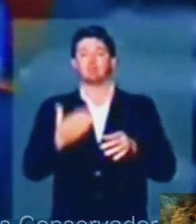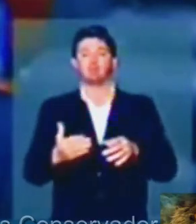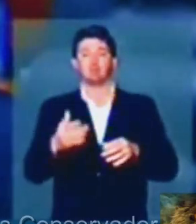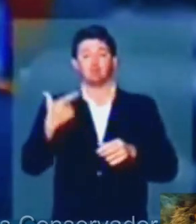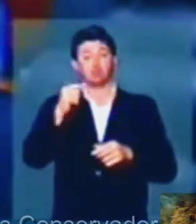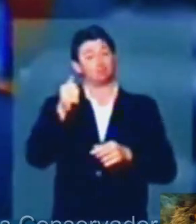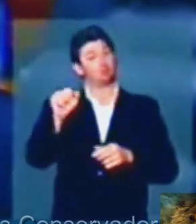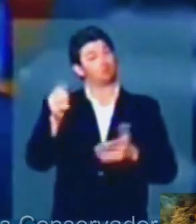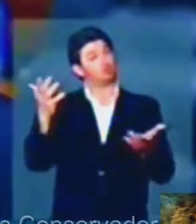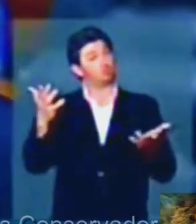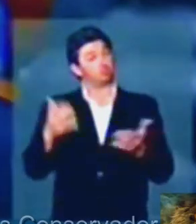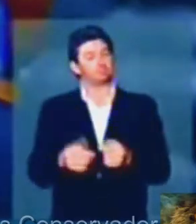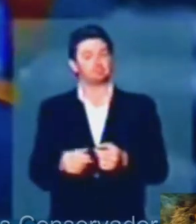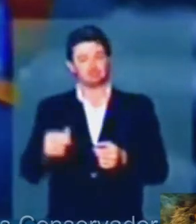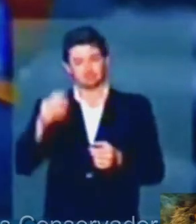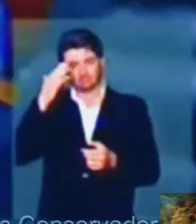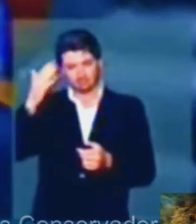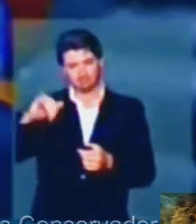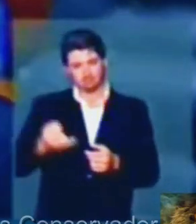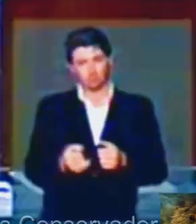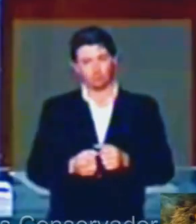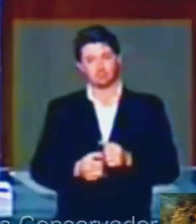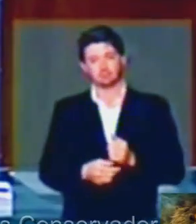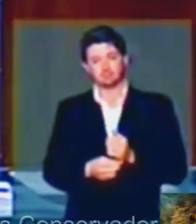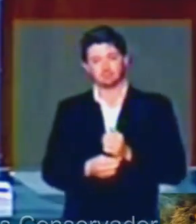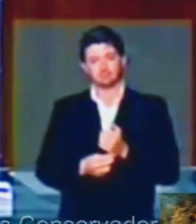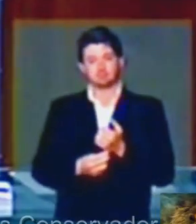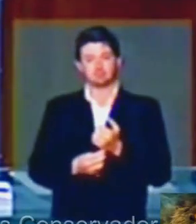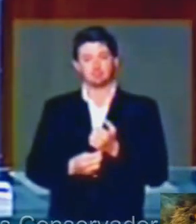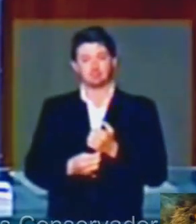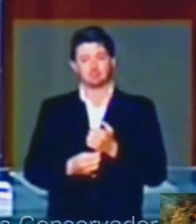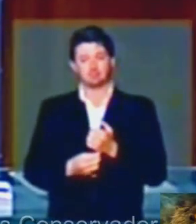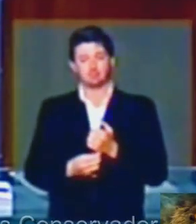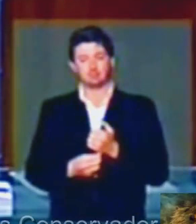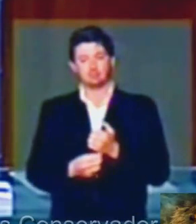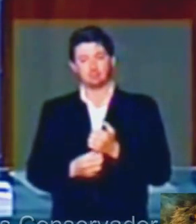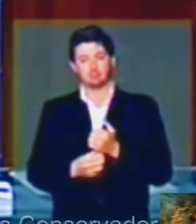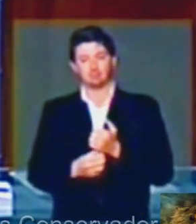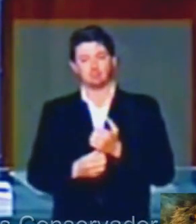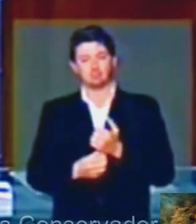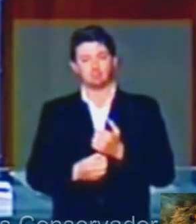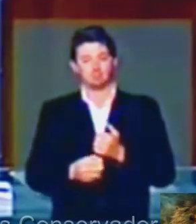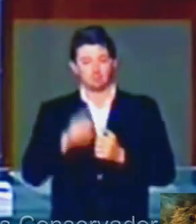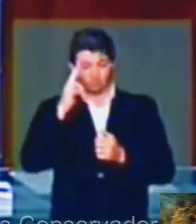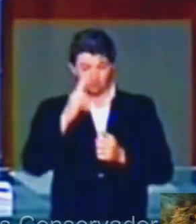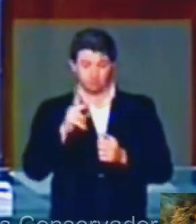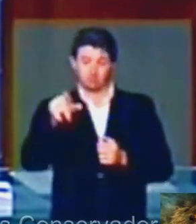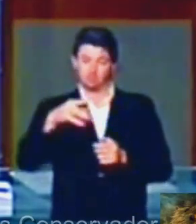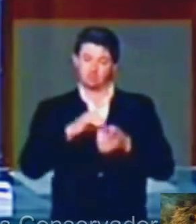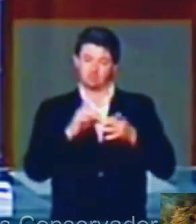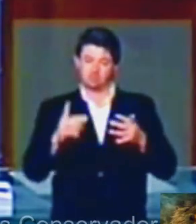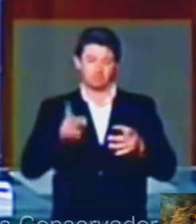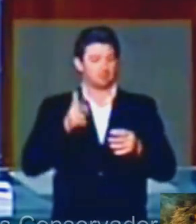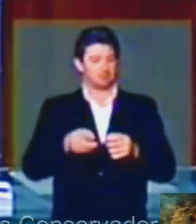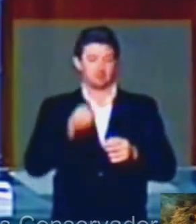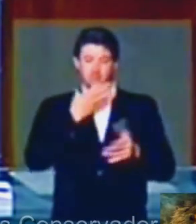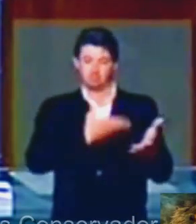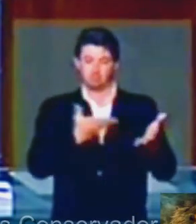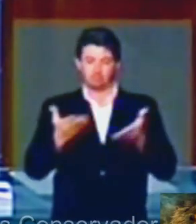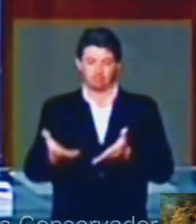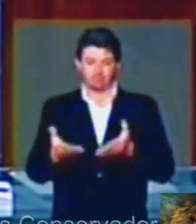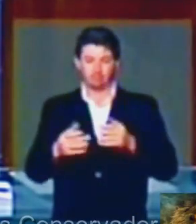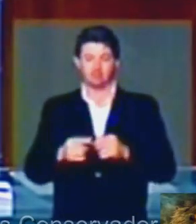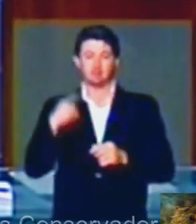para 2018. Muito obrigado pela oportunidade. Muito obrigado, deputado Bolsonaro. Vossa Excelência, que é um homem democrata, é sempre muito